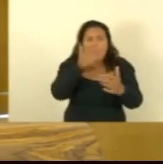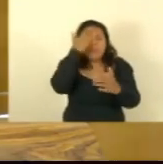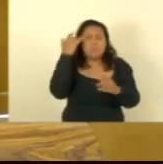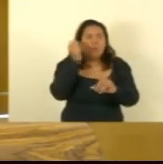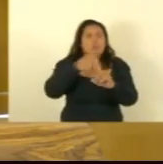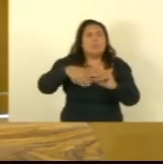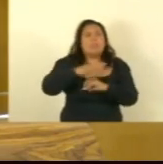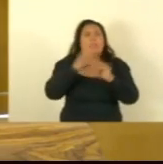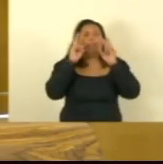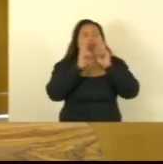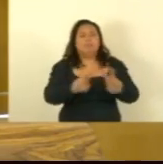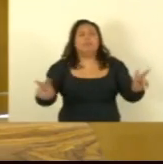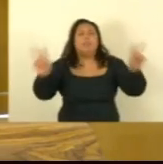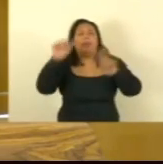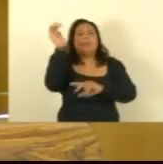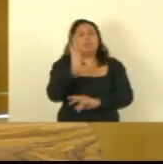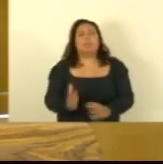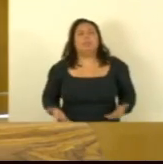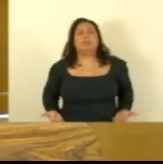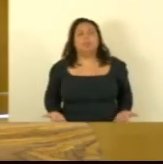sociedade brasileira.